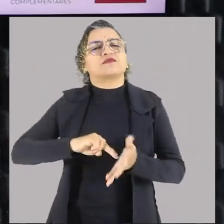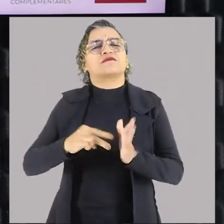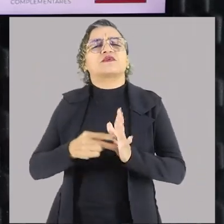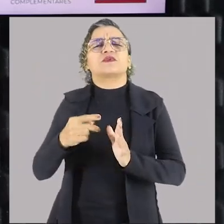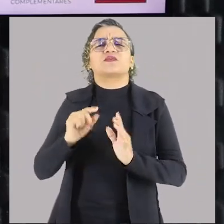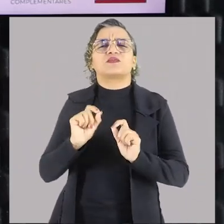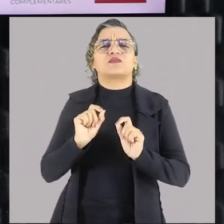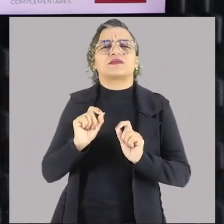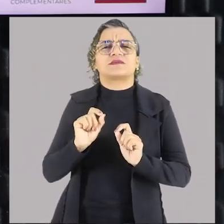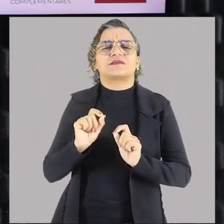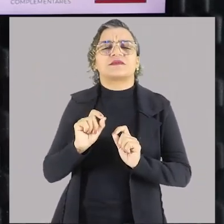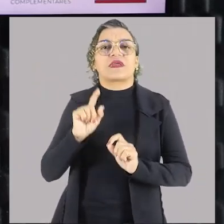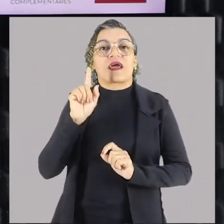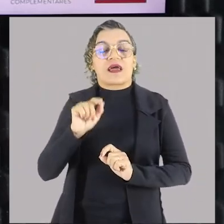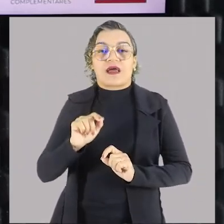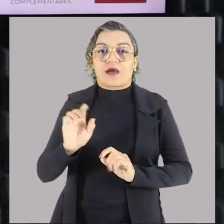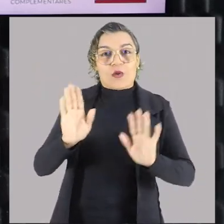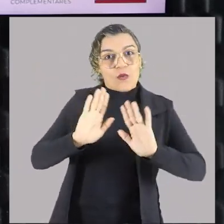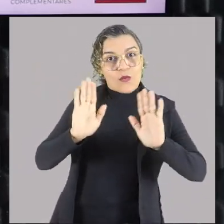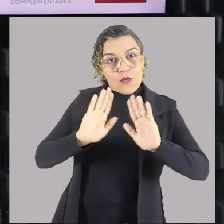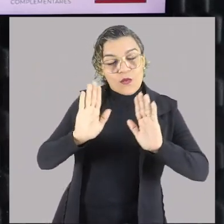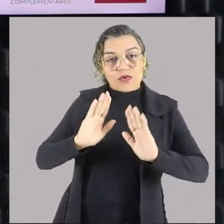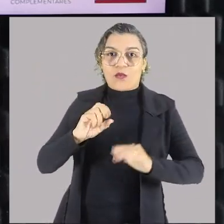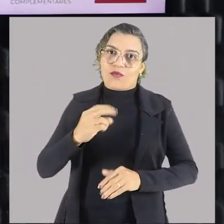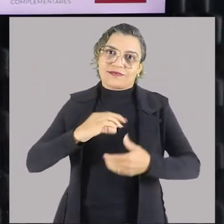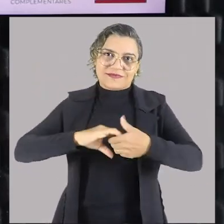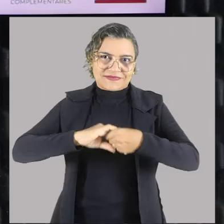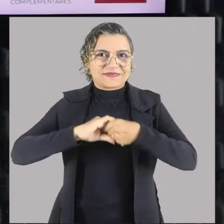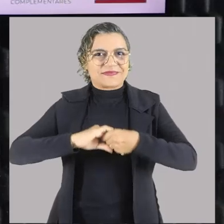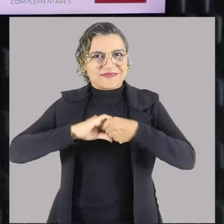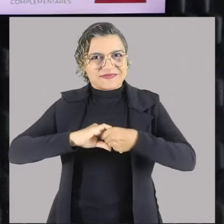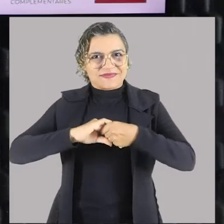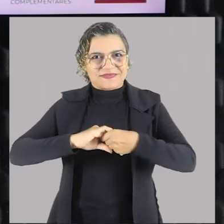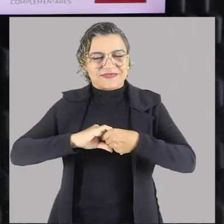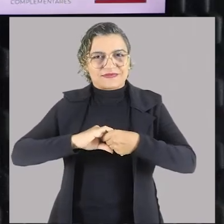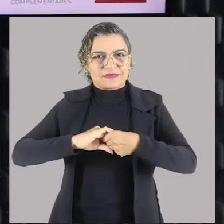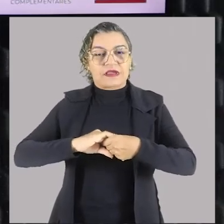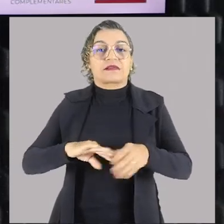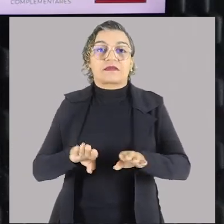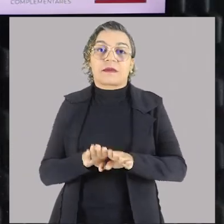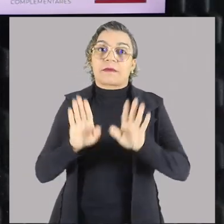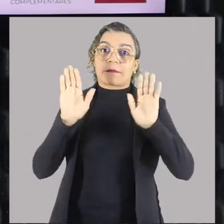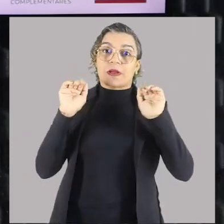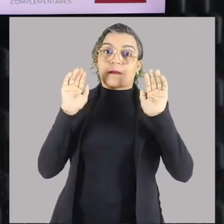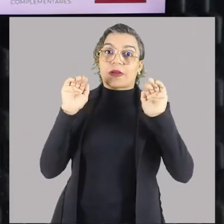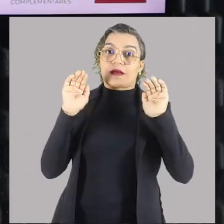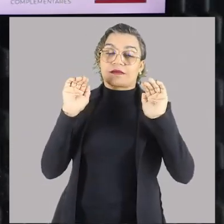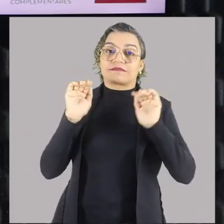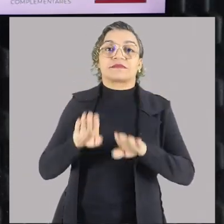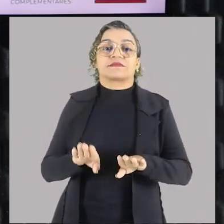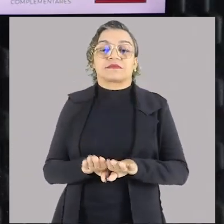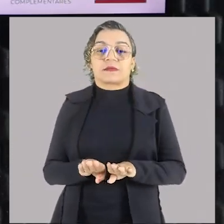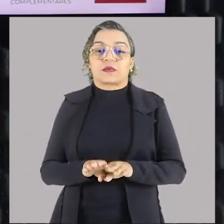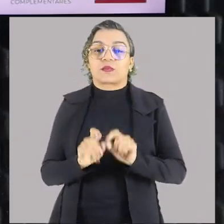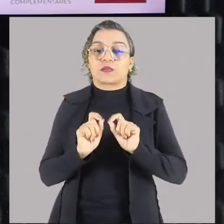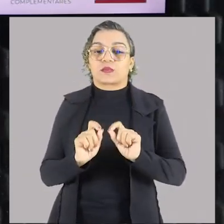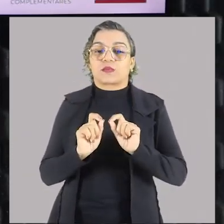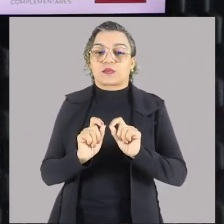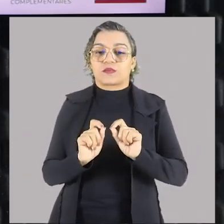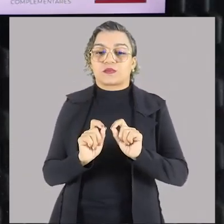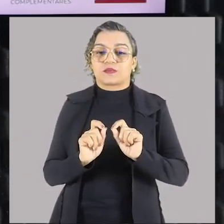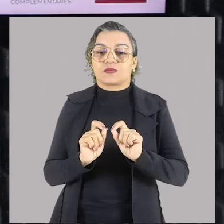professora? Saudações ou cumprimentos, farewells são as despedidas e introductions são